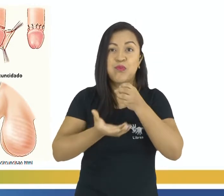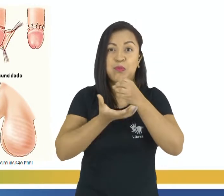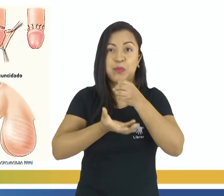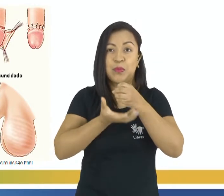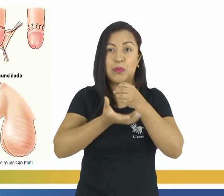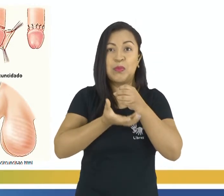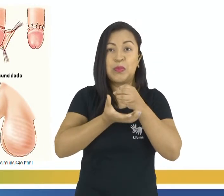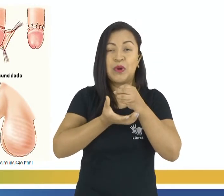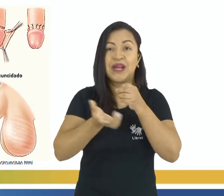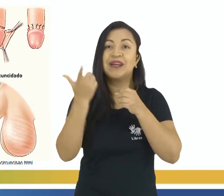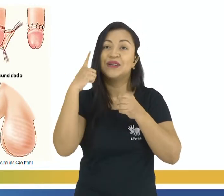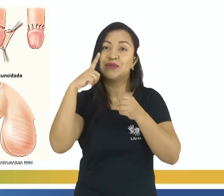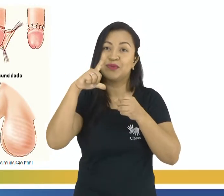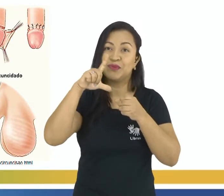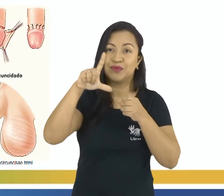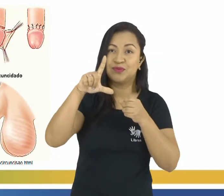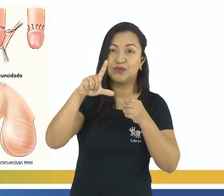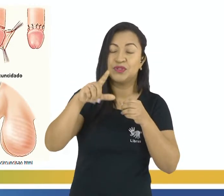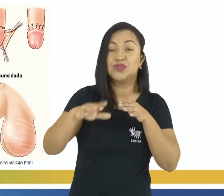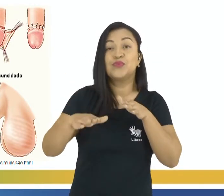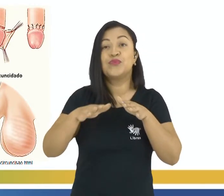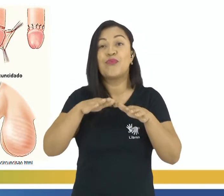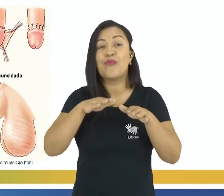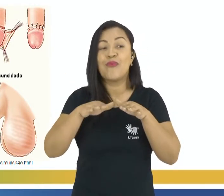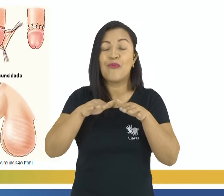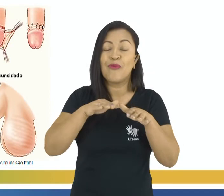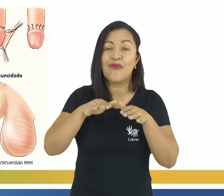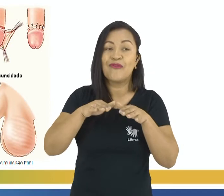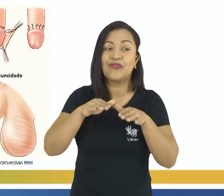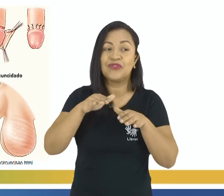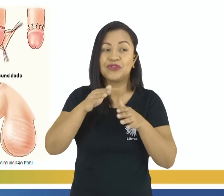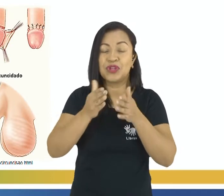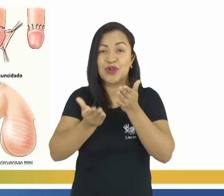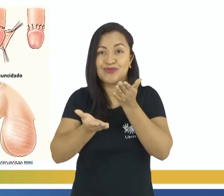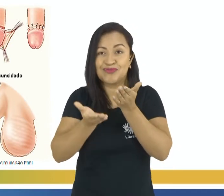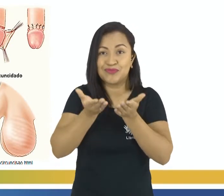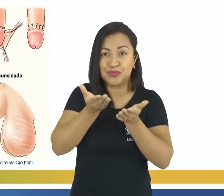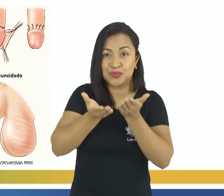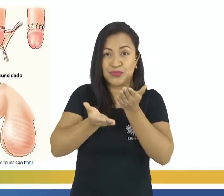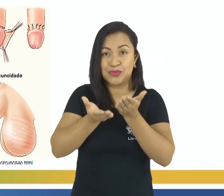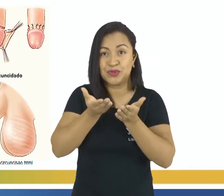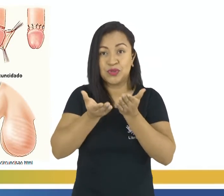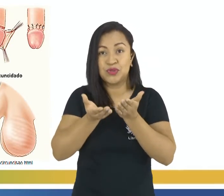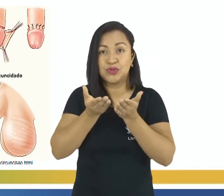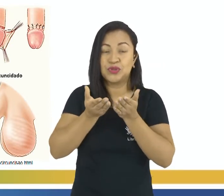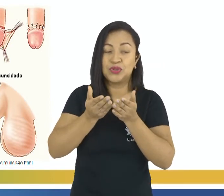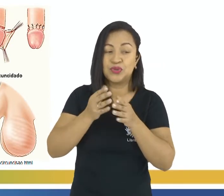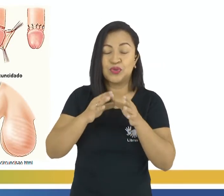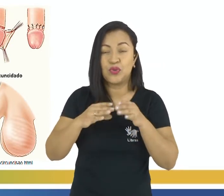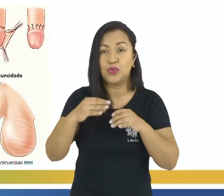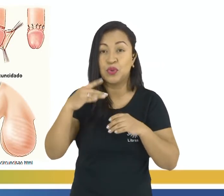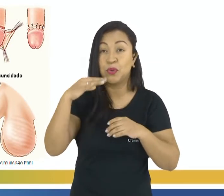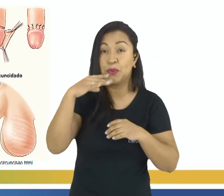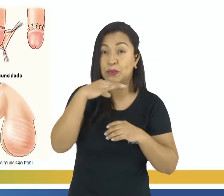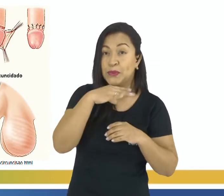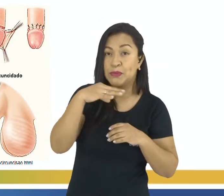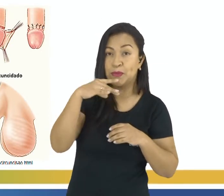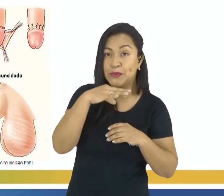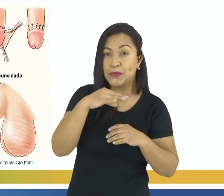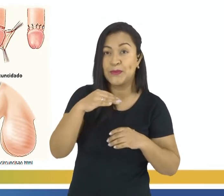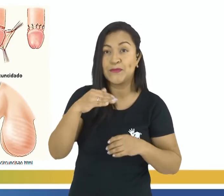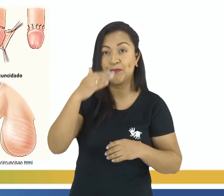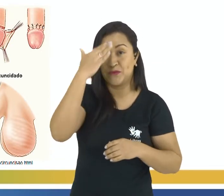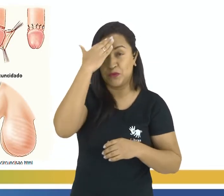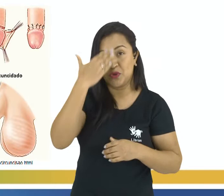ele consegue fazer uma movimentação de subida e de descida de acordo com a temperatura. Quando a temperatura